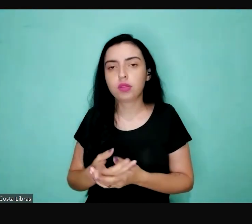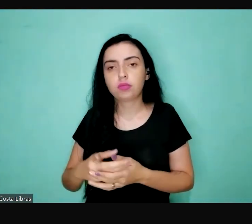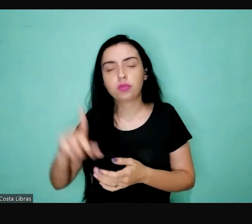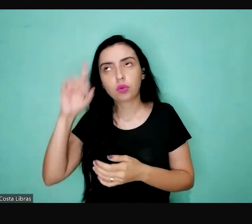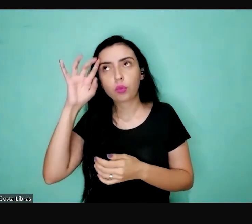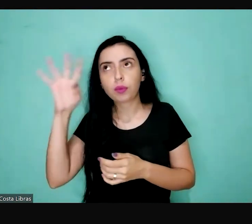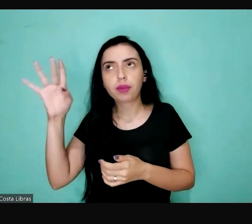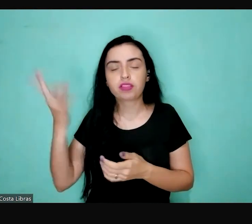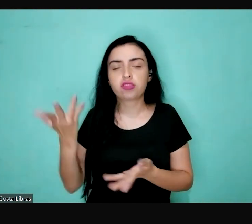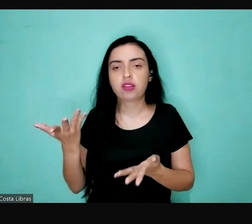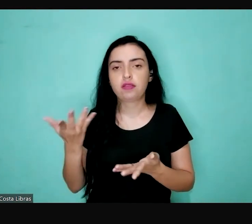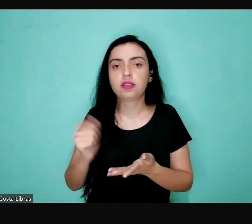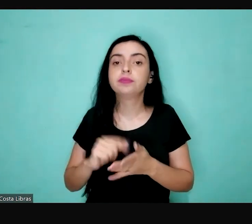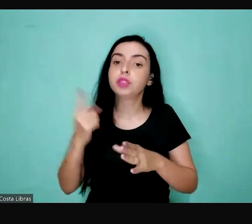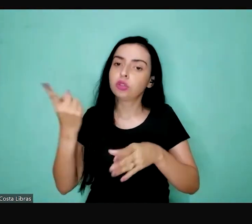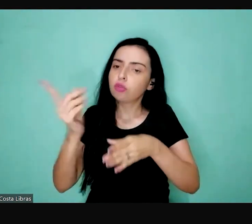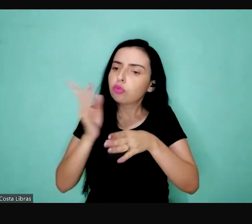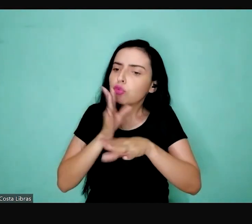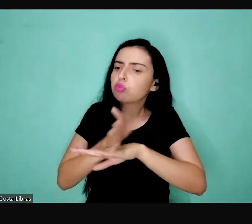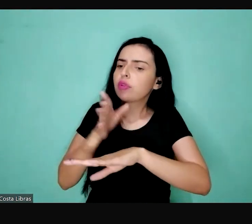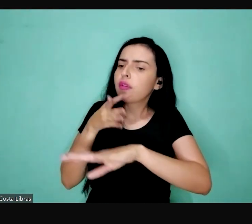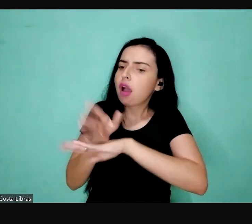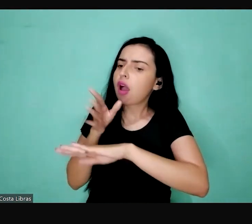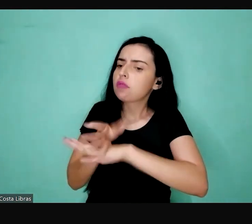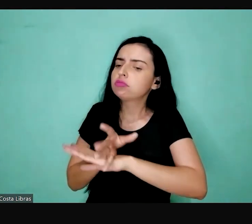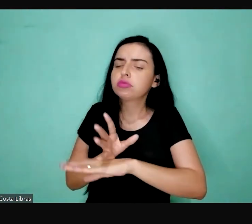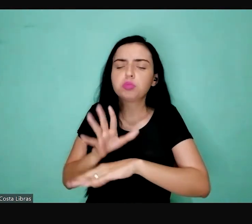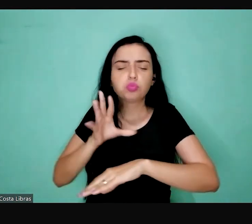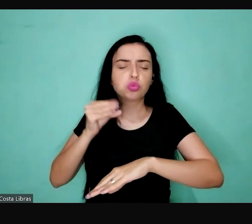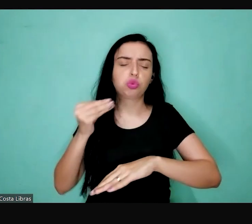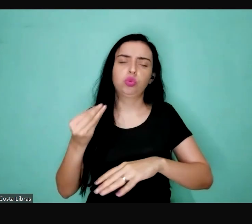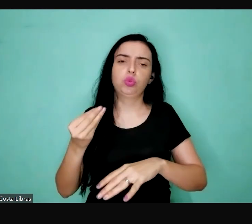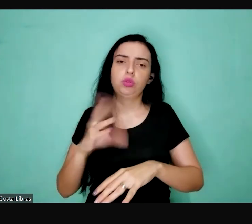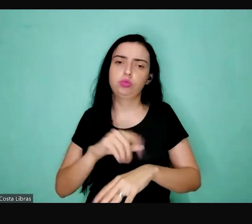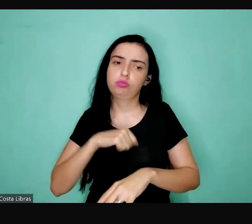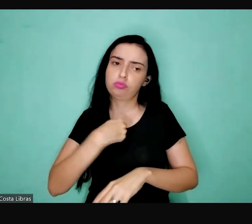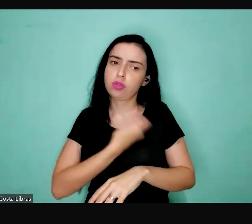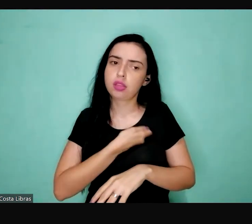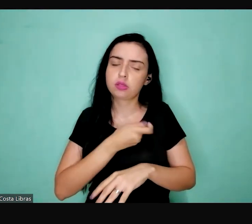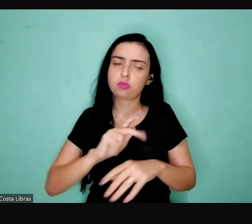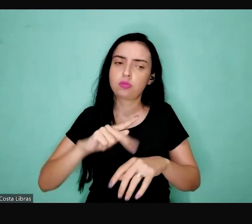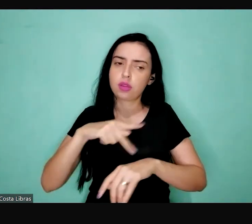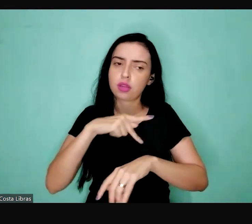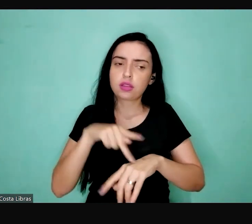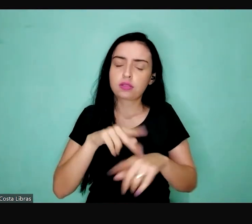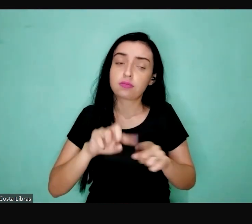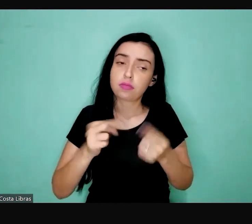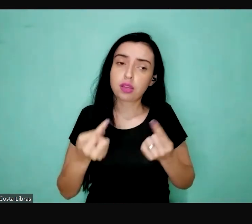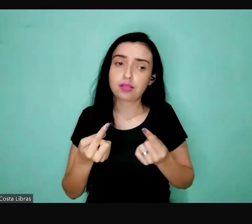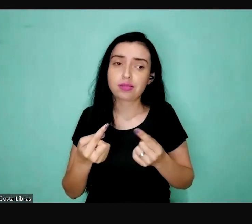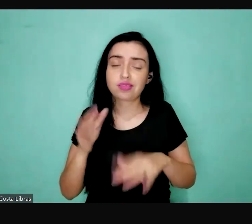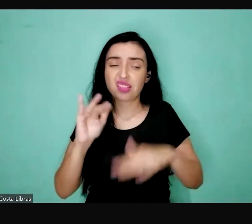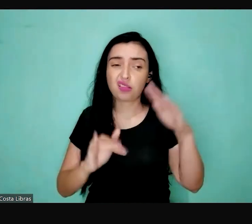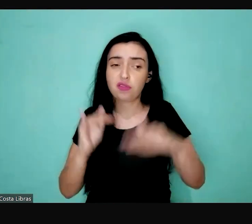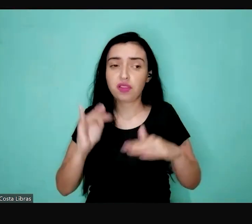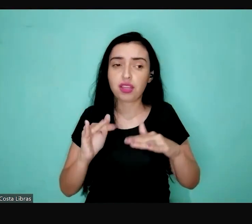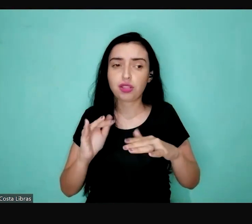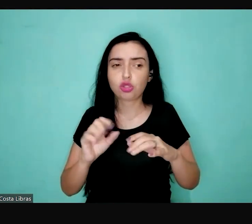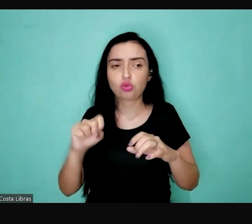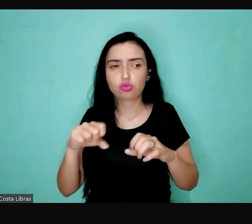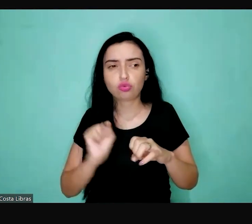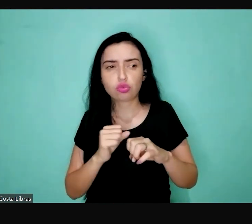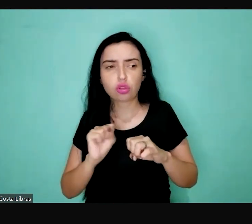mais que estive muitas vezes lá, e talvez, assim, nós seguramente o nosso sistema é mais